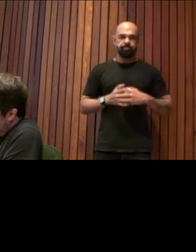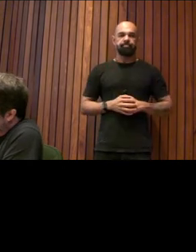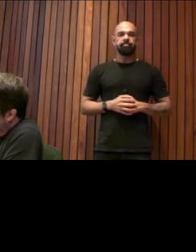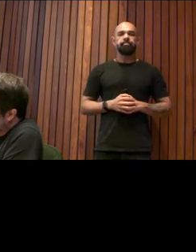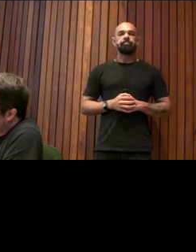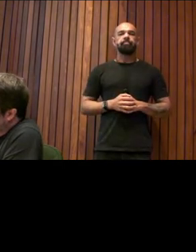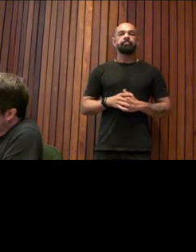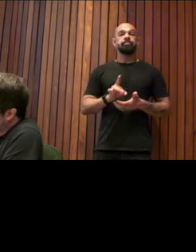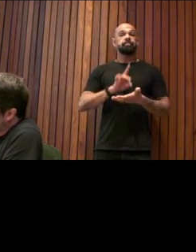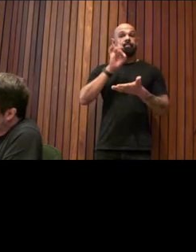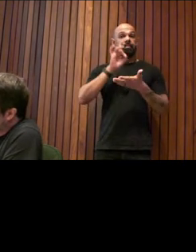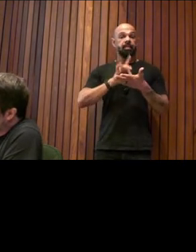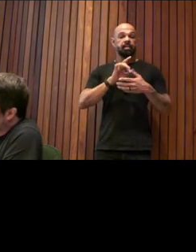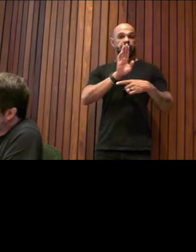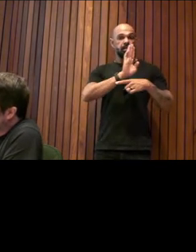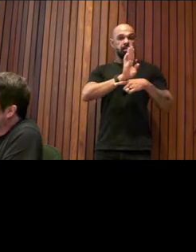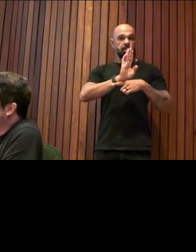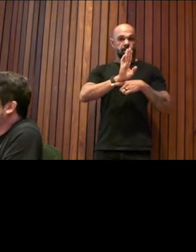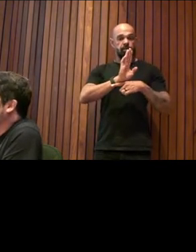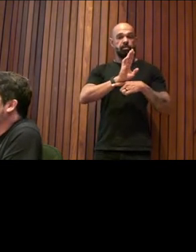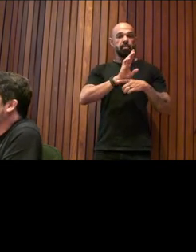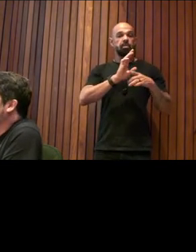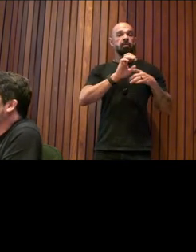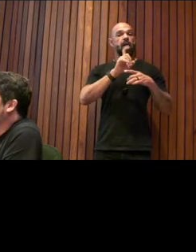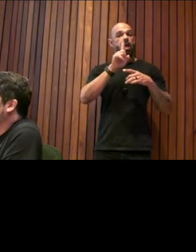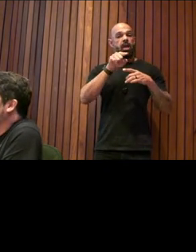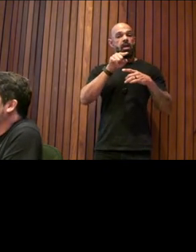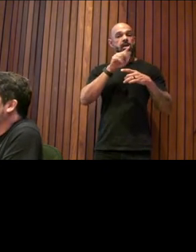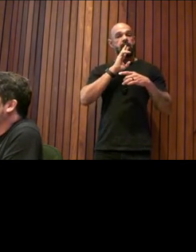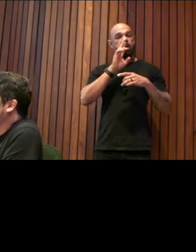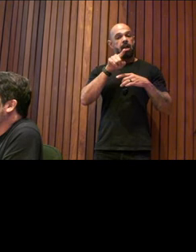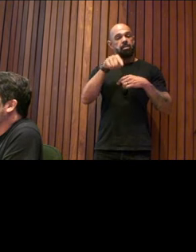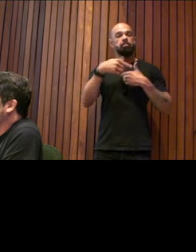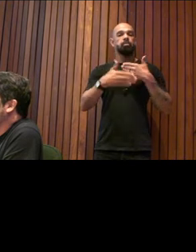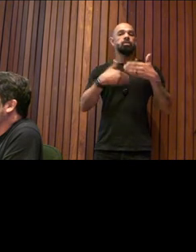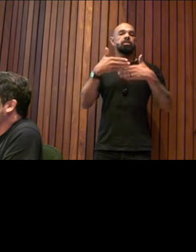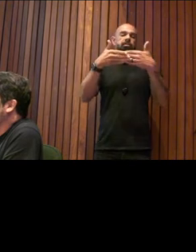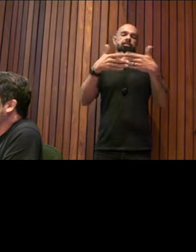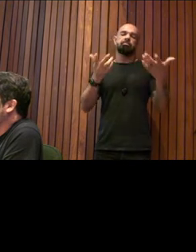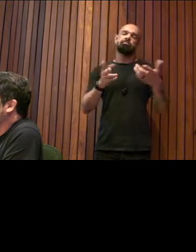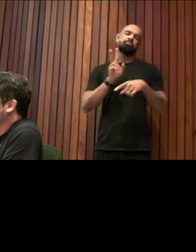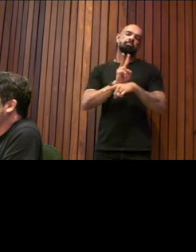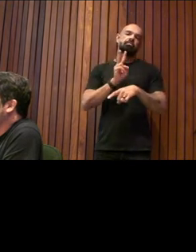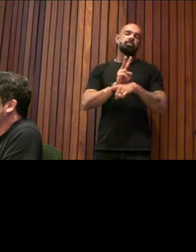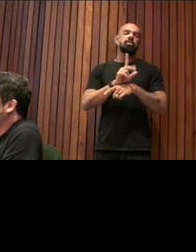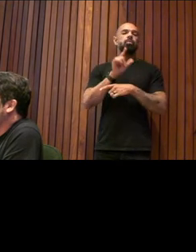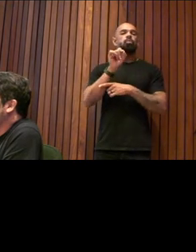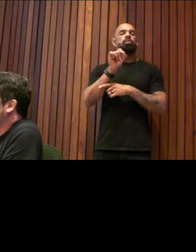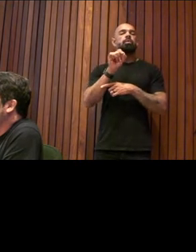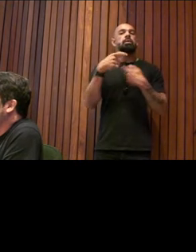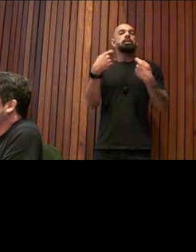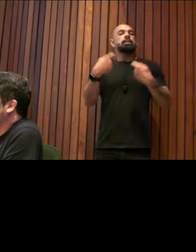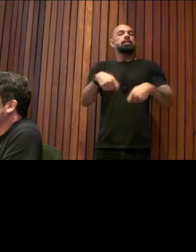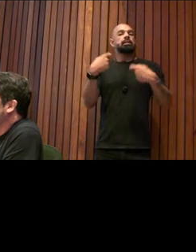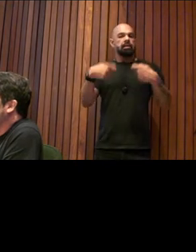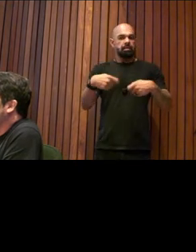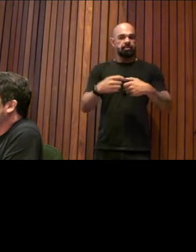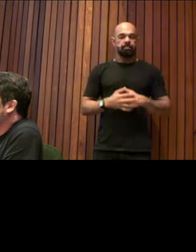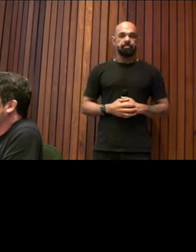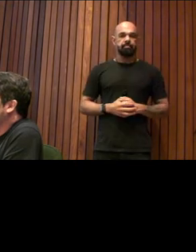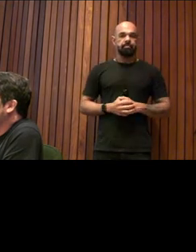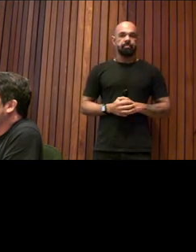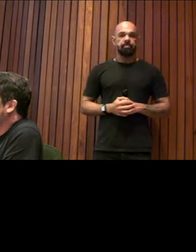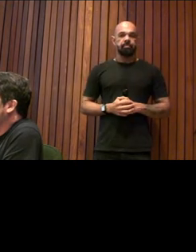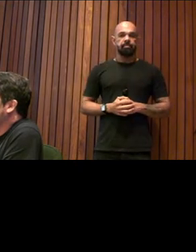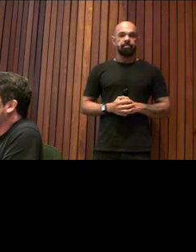verdade, os filmes foram frutos desse processo, né? Como se eles se tornassem necessários, né, à